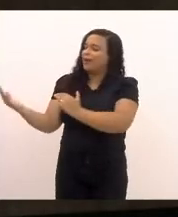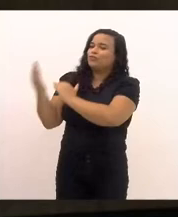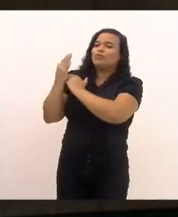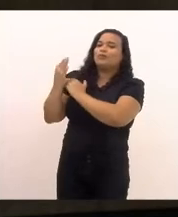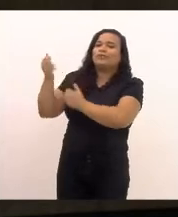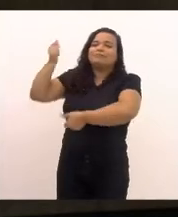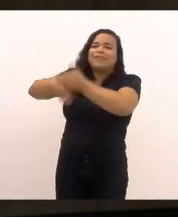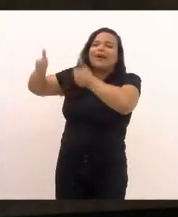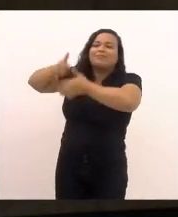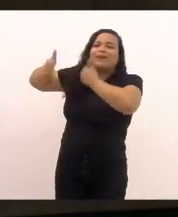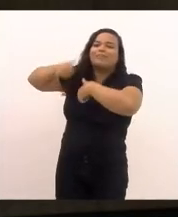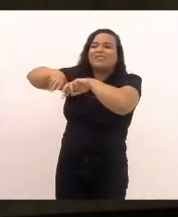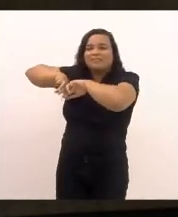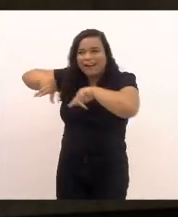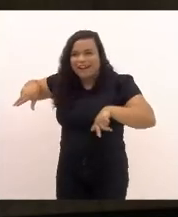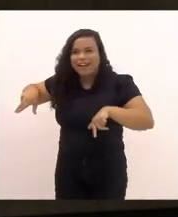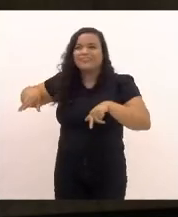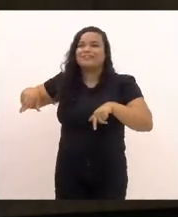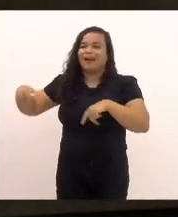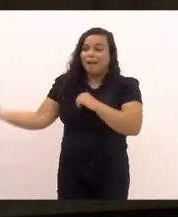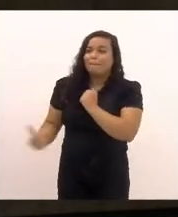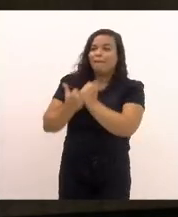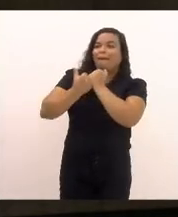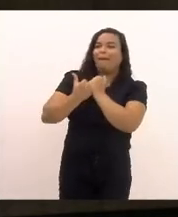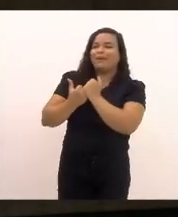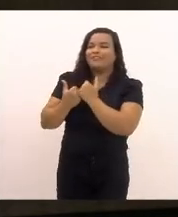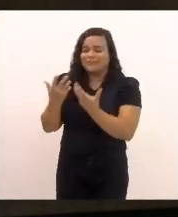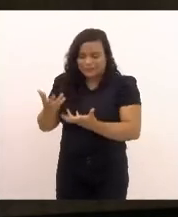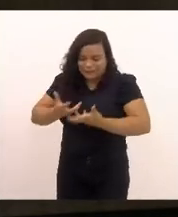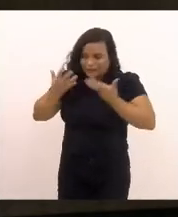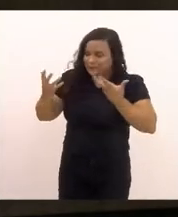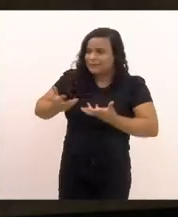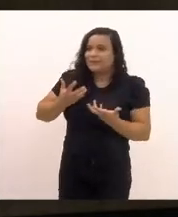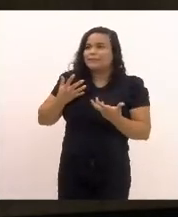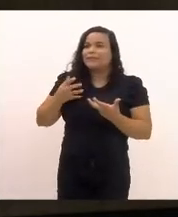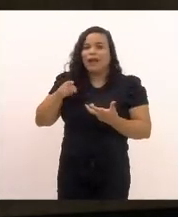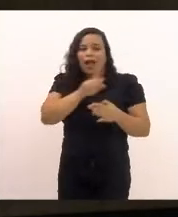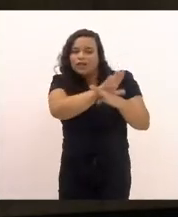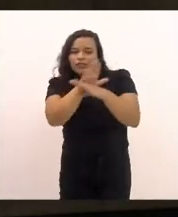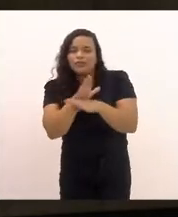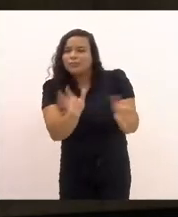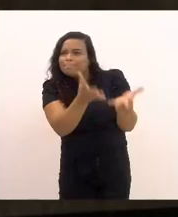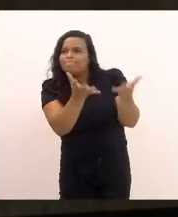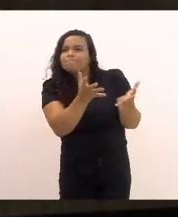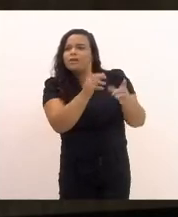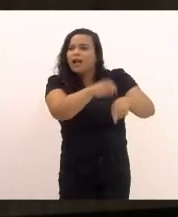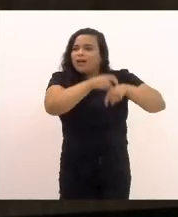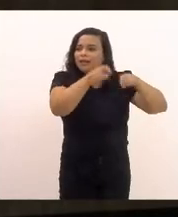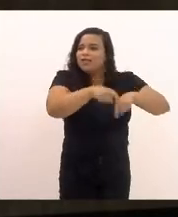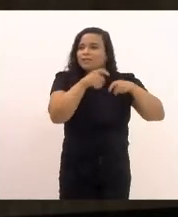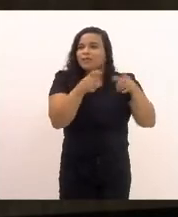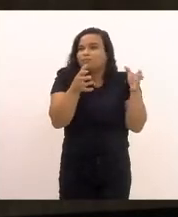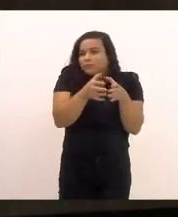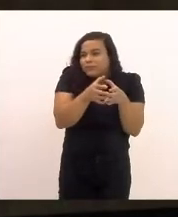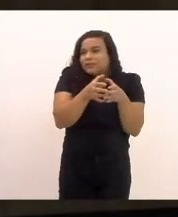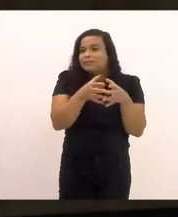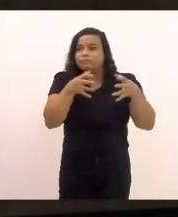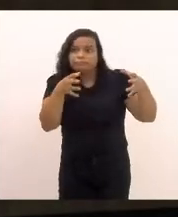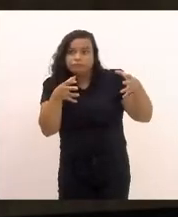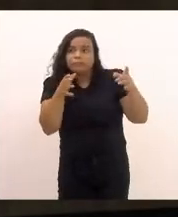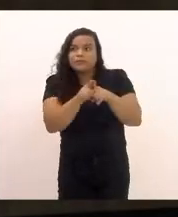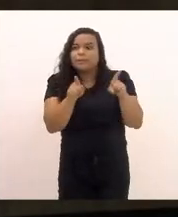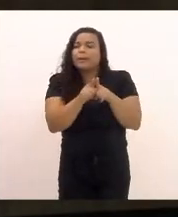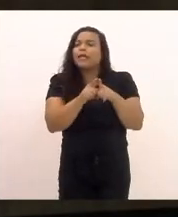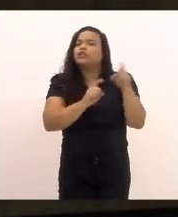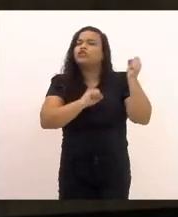ligados ao apoio e ao fomento à produção agrícola pequena, de médio porte, de estrutura familiar e também à agroindústria,